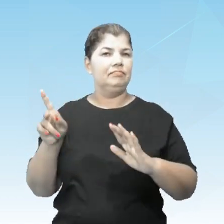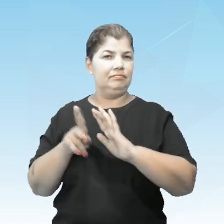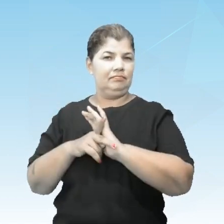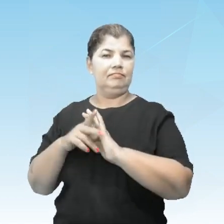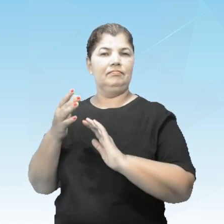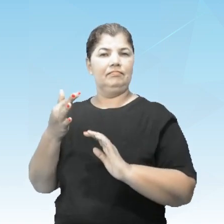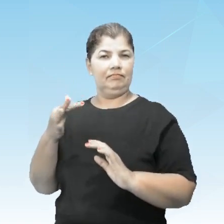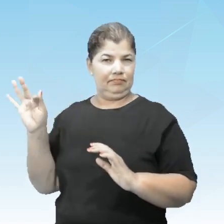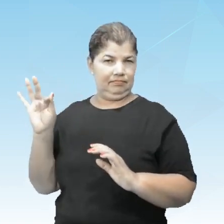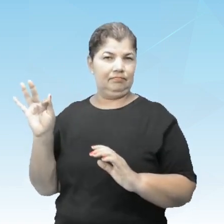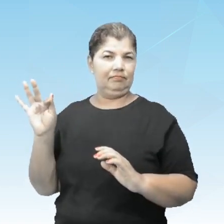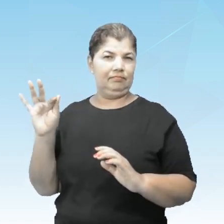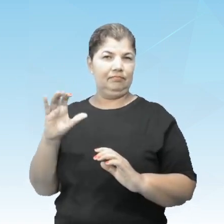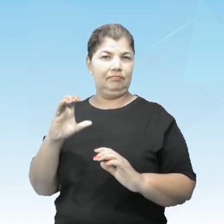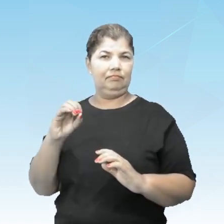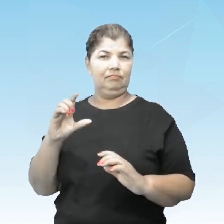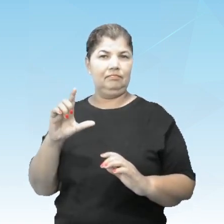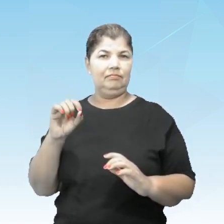francesas. Em